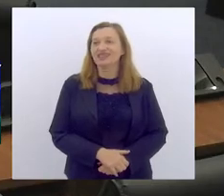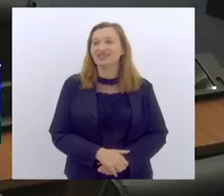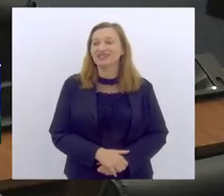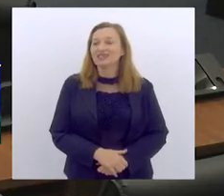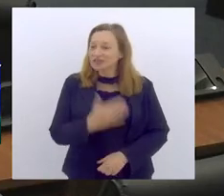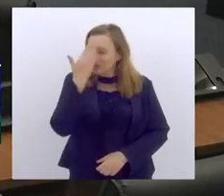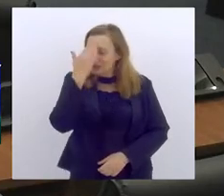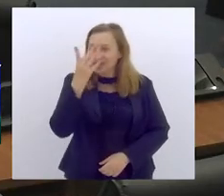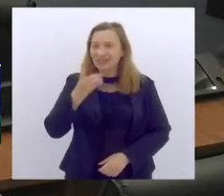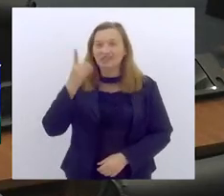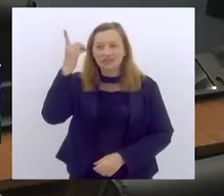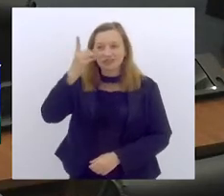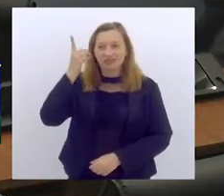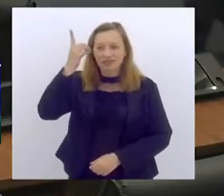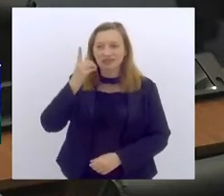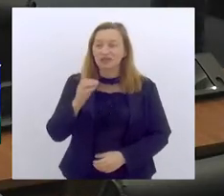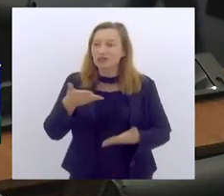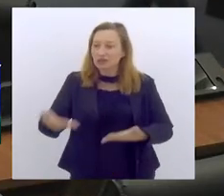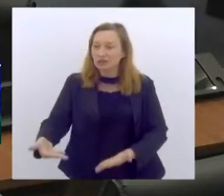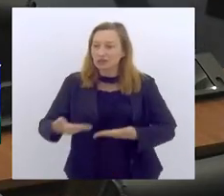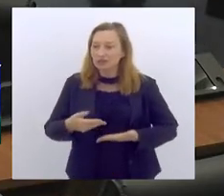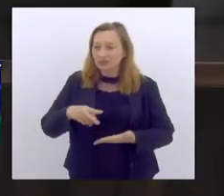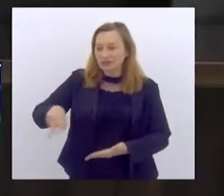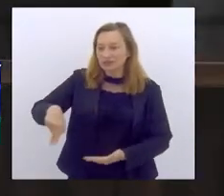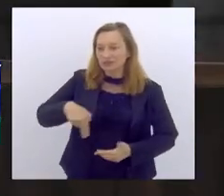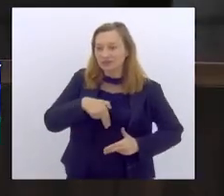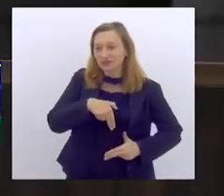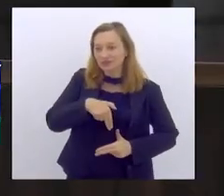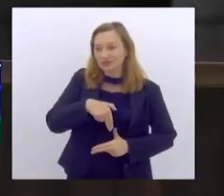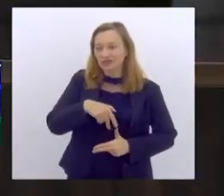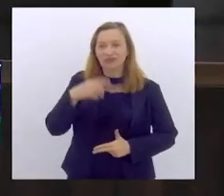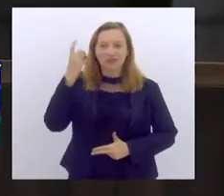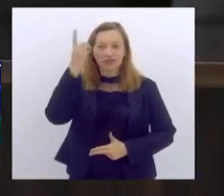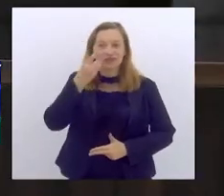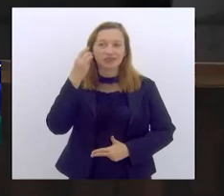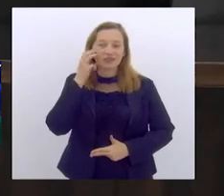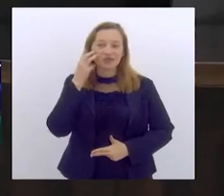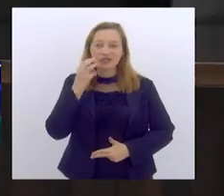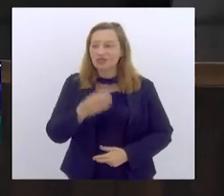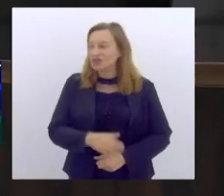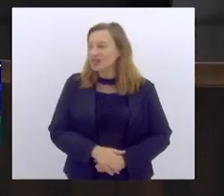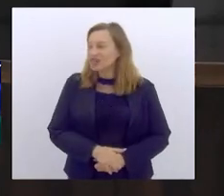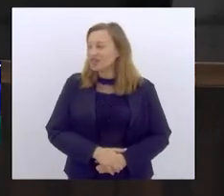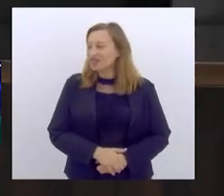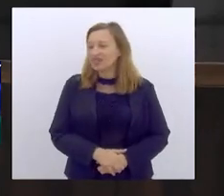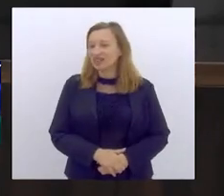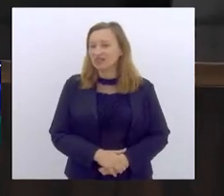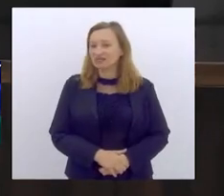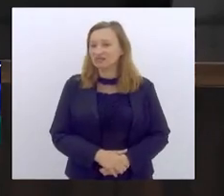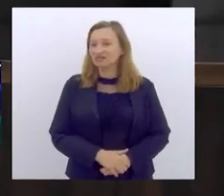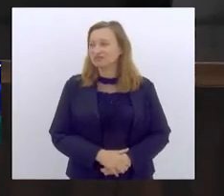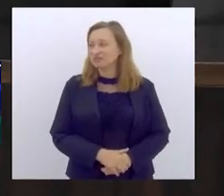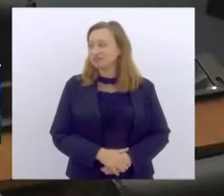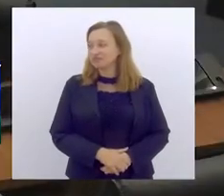e obrigado Deputado convida o Deputado waldeck Carneiro a fazer o uso da Tribuna